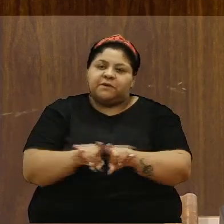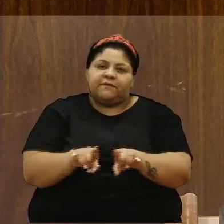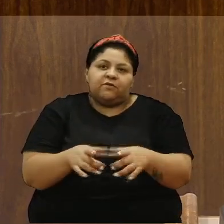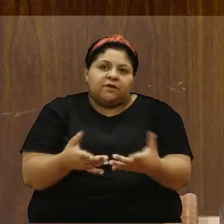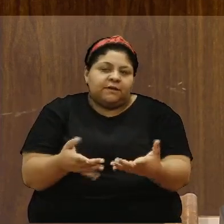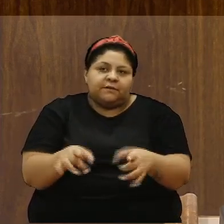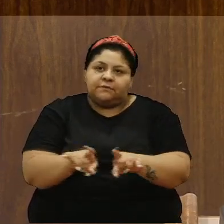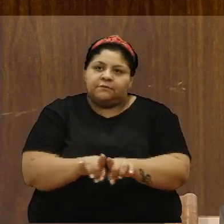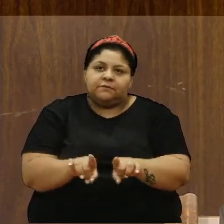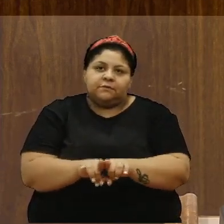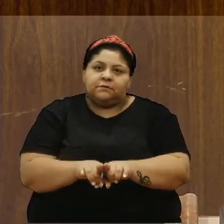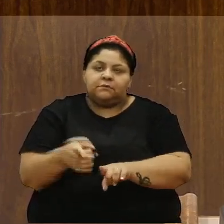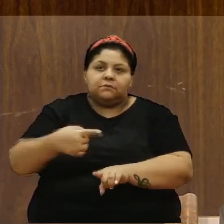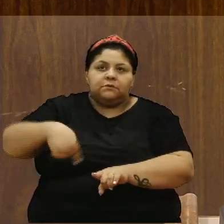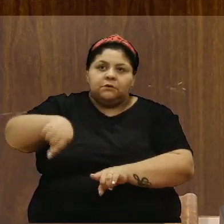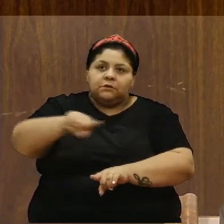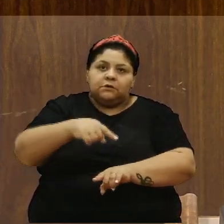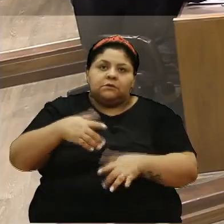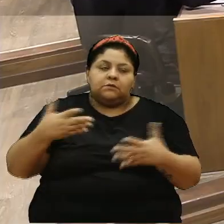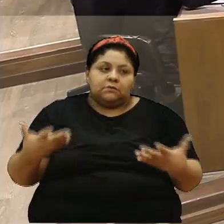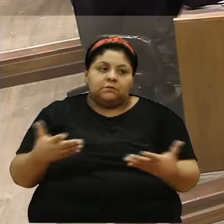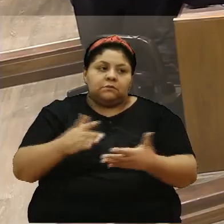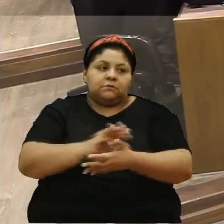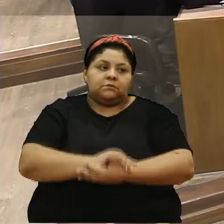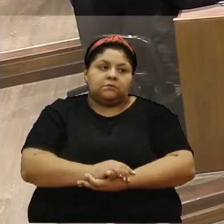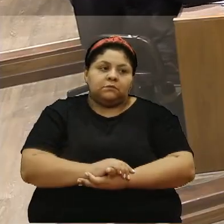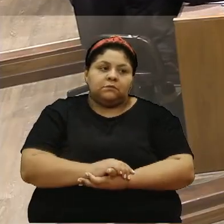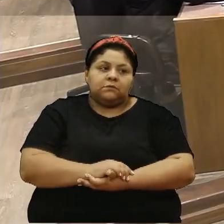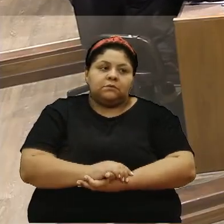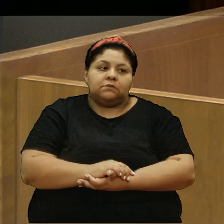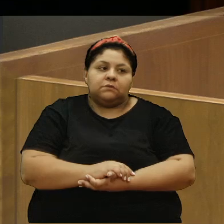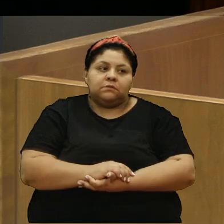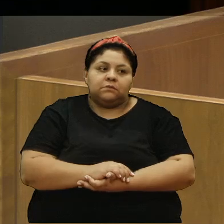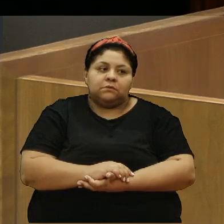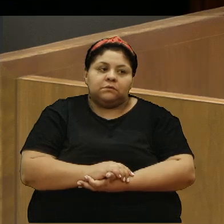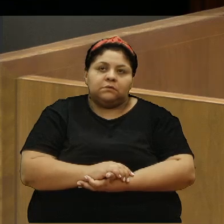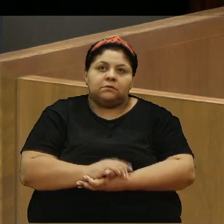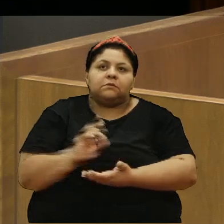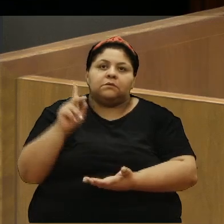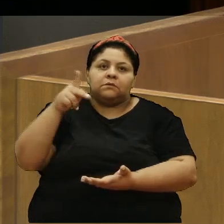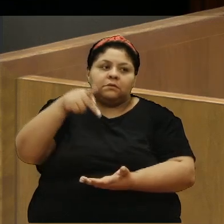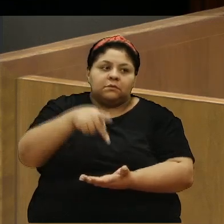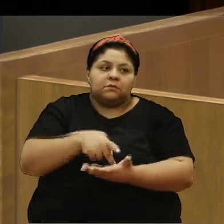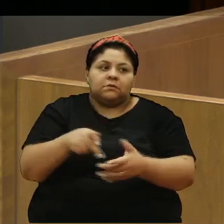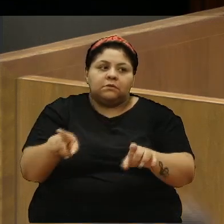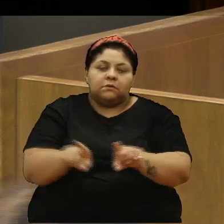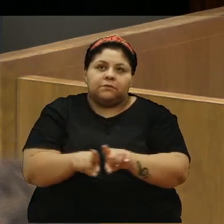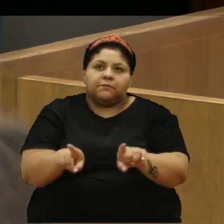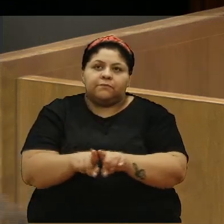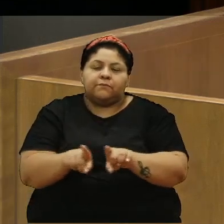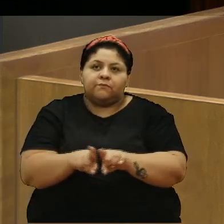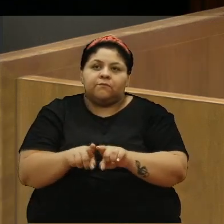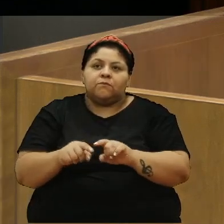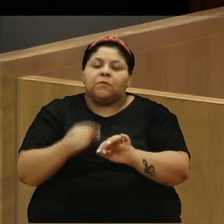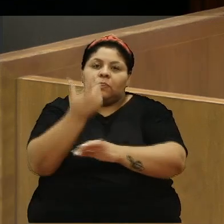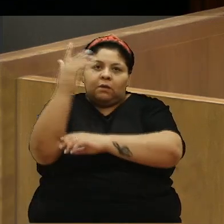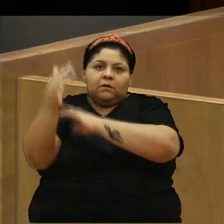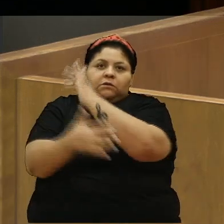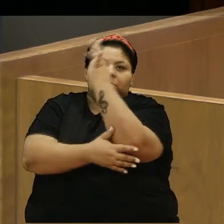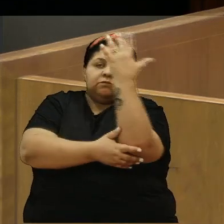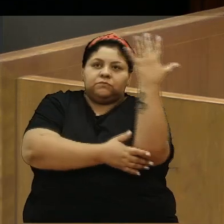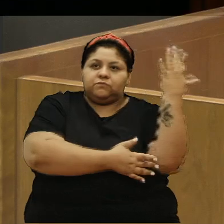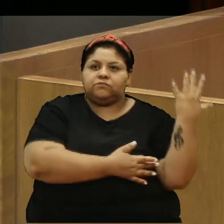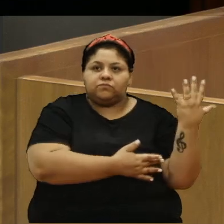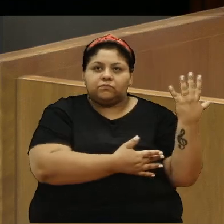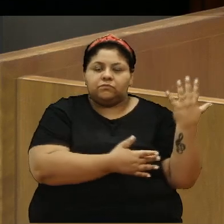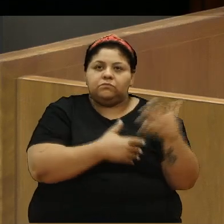trazer para nós esse debate. Muito obrigada, vereadora. E, realmente, a gente tem os vales bordados por pareirais. A gente